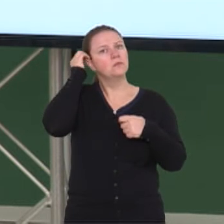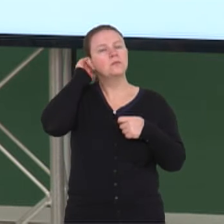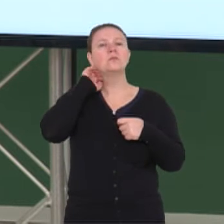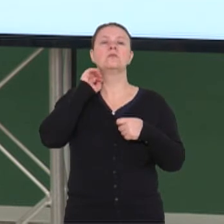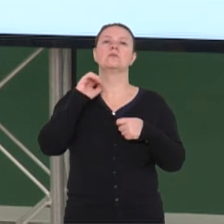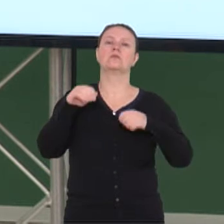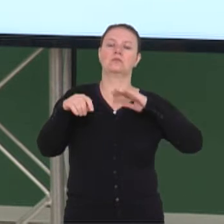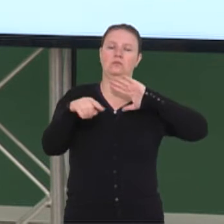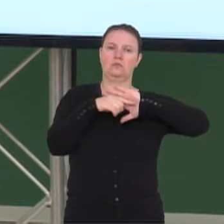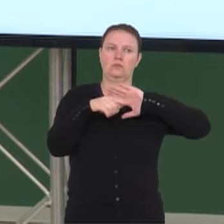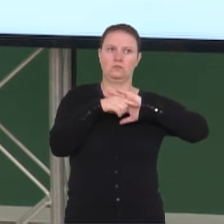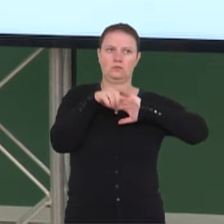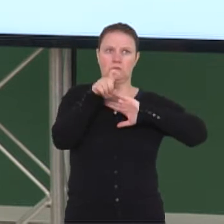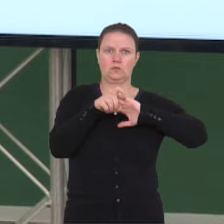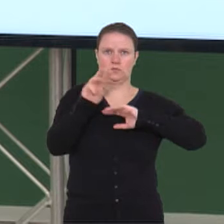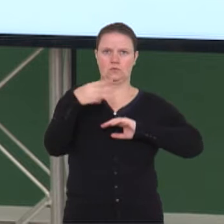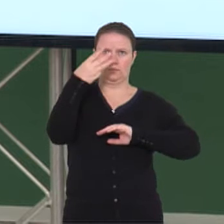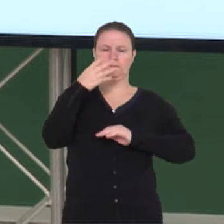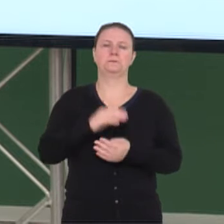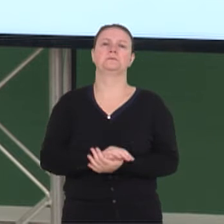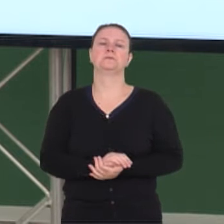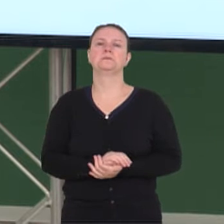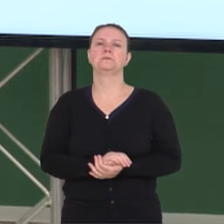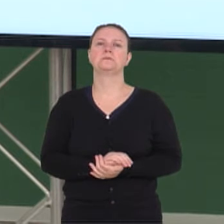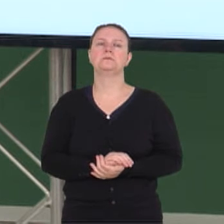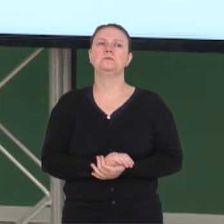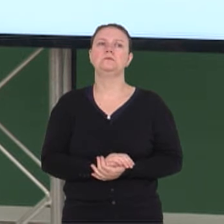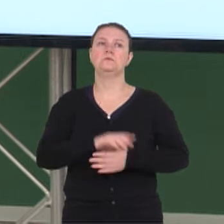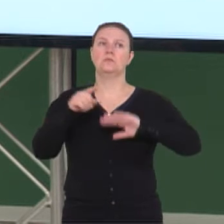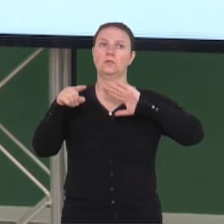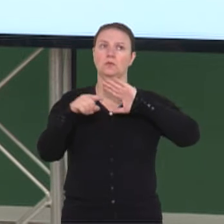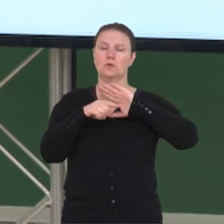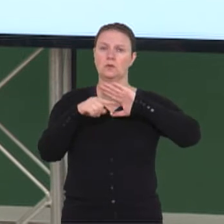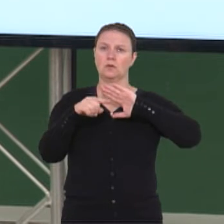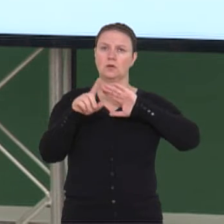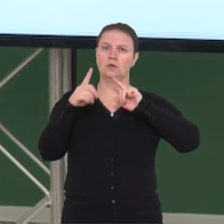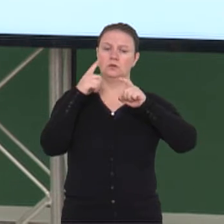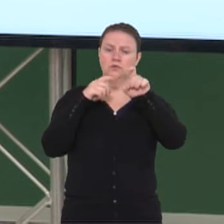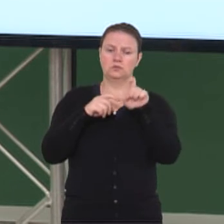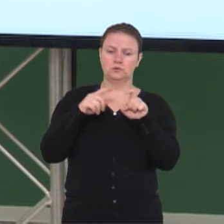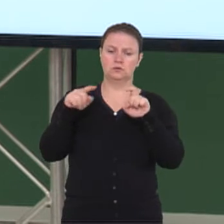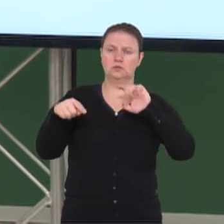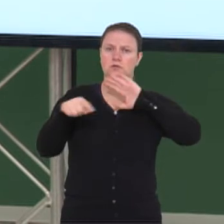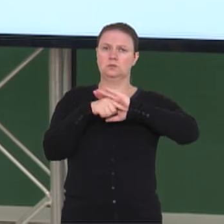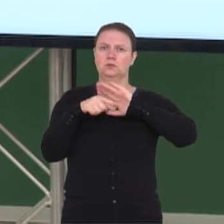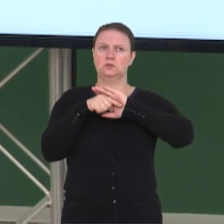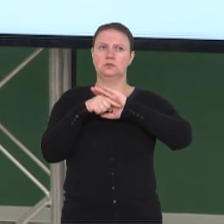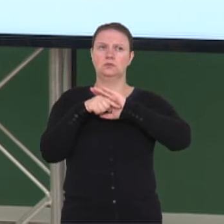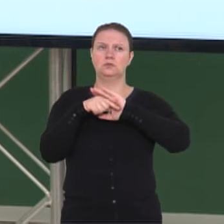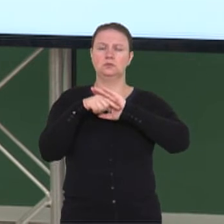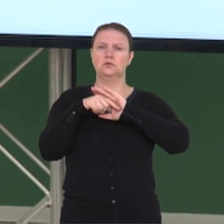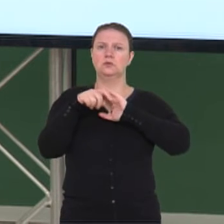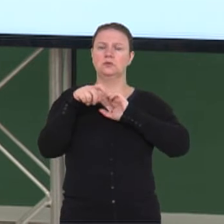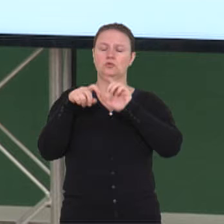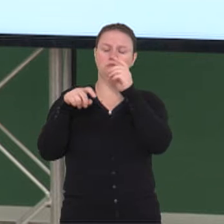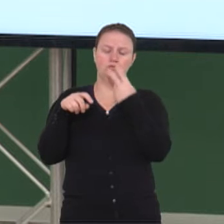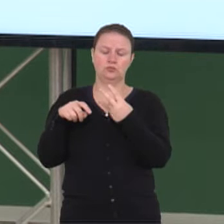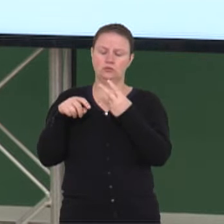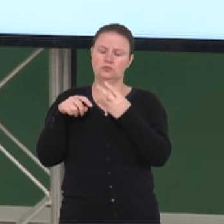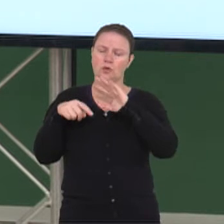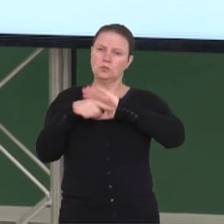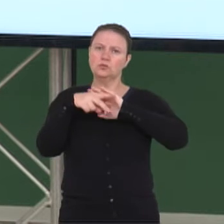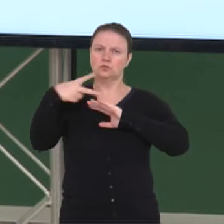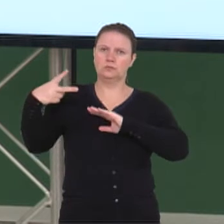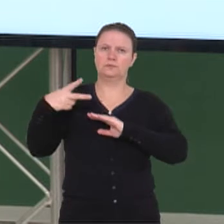operação duas vezes. X vezes menos 2 dá menos 2x. Trago para cá invertido, mais 2x. Agora o que eu faço? Eu faço